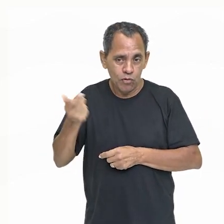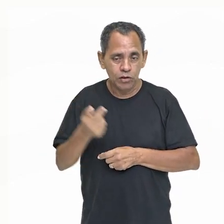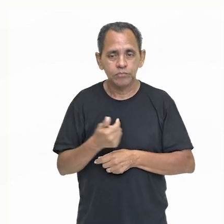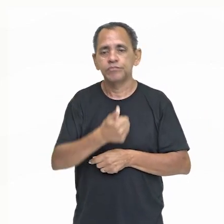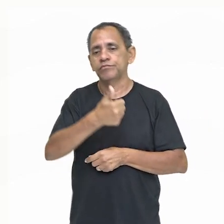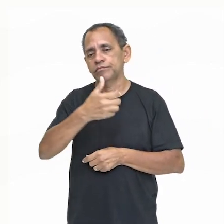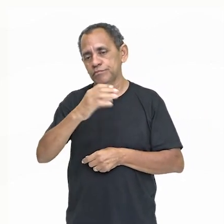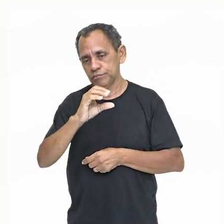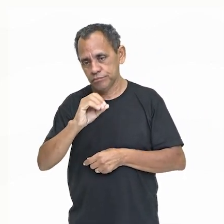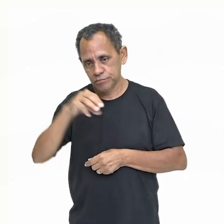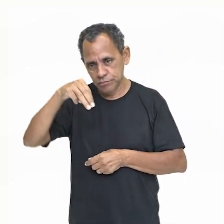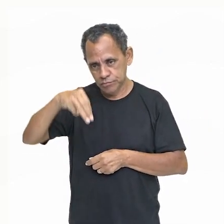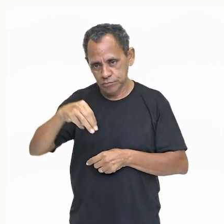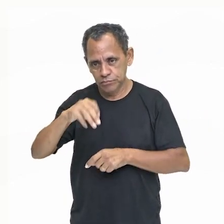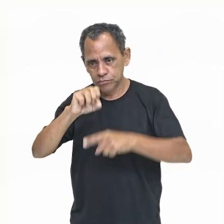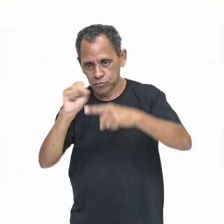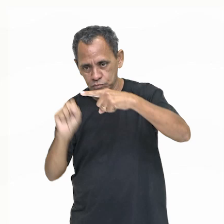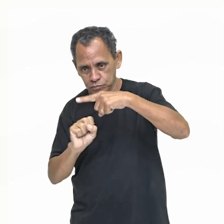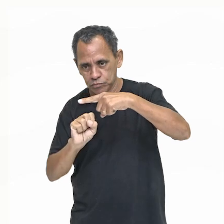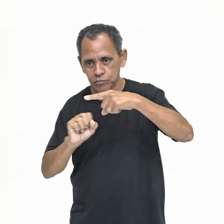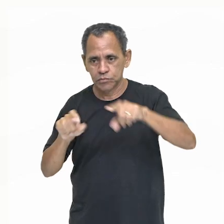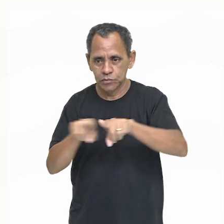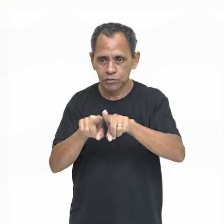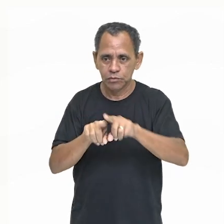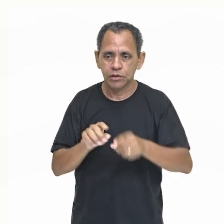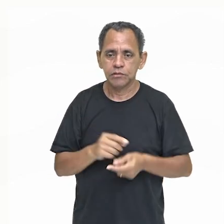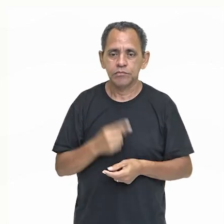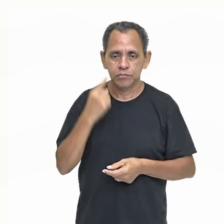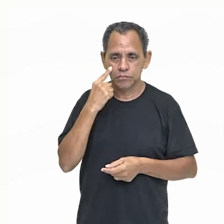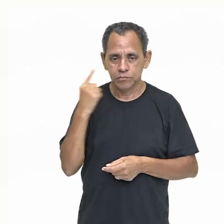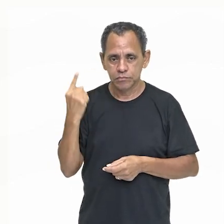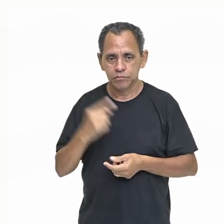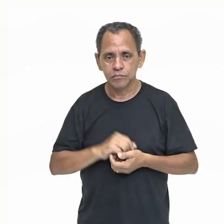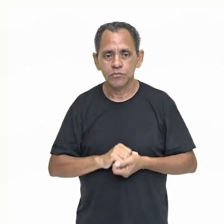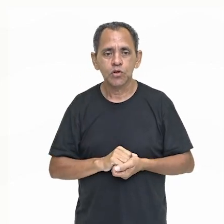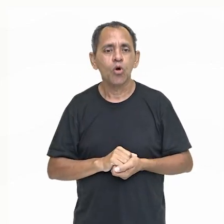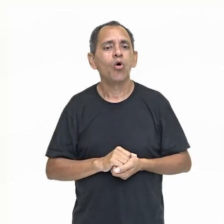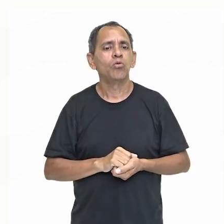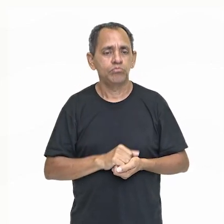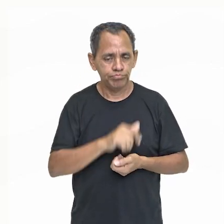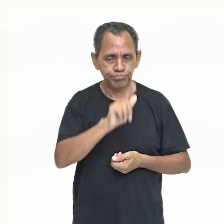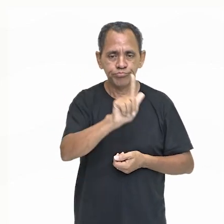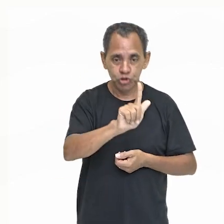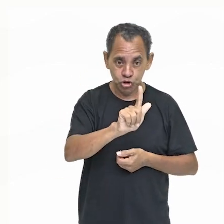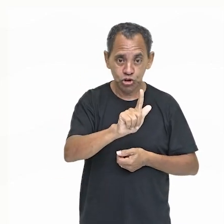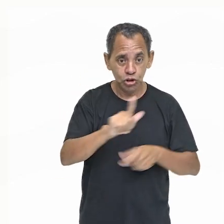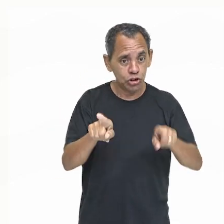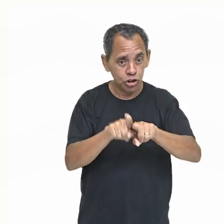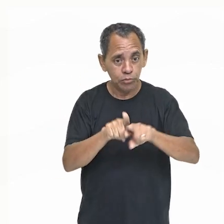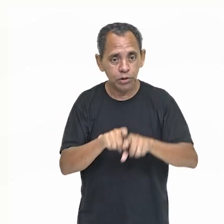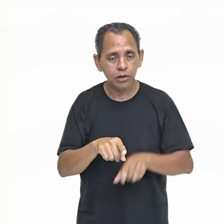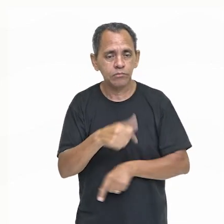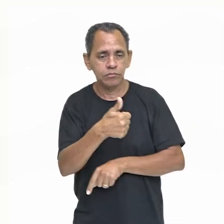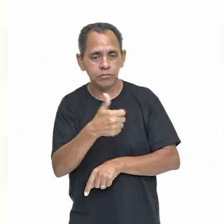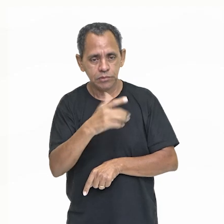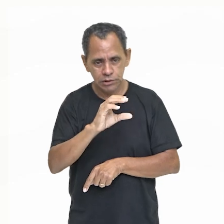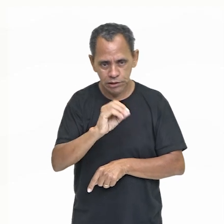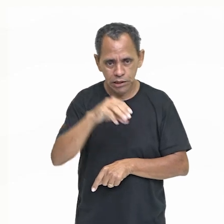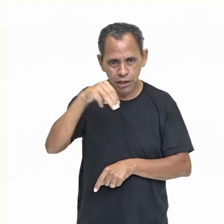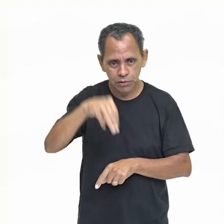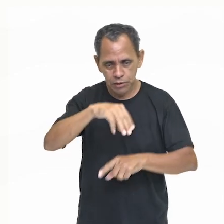m/s e o G né que é uma constante que eu falei o g é aceleração gravitacional é 10